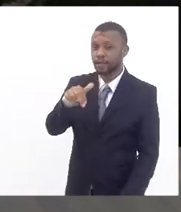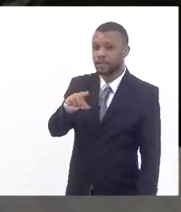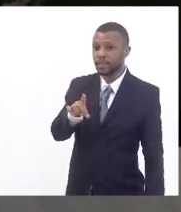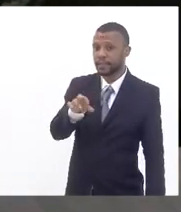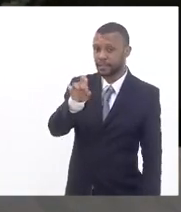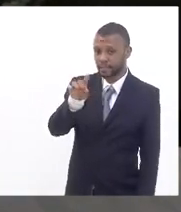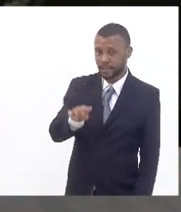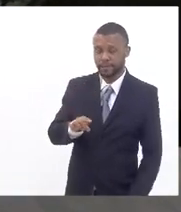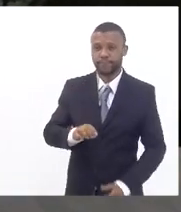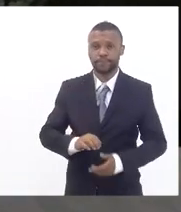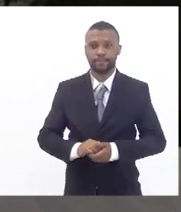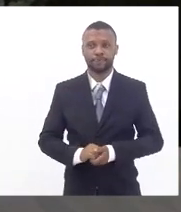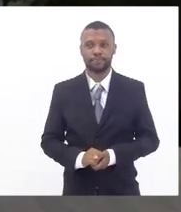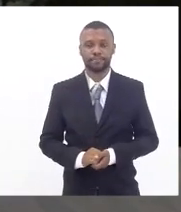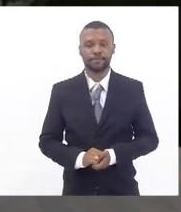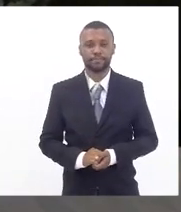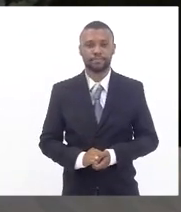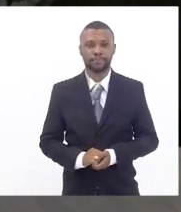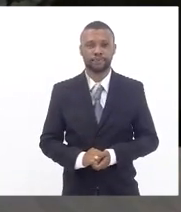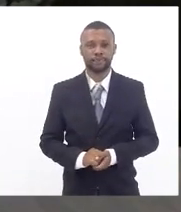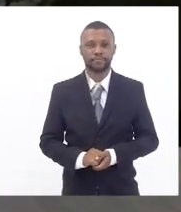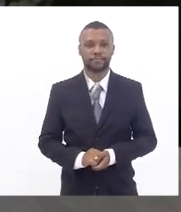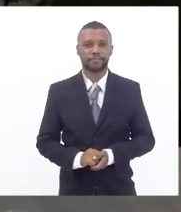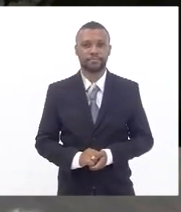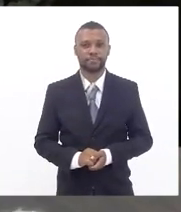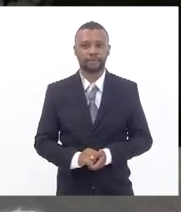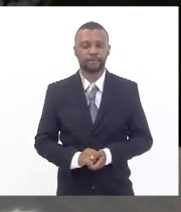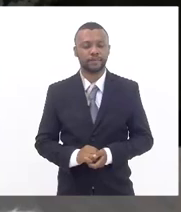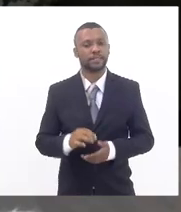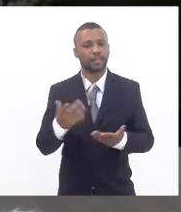eu verifico, apesar da